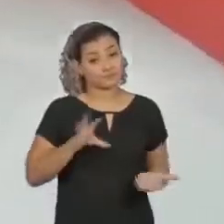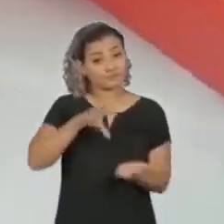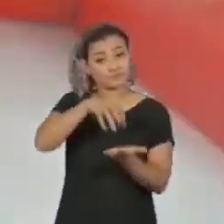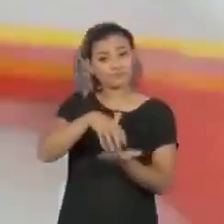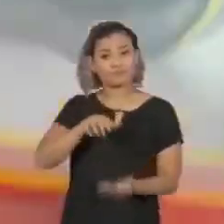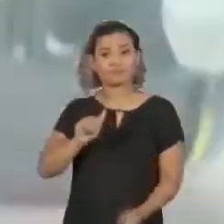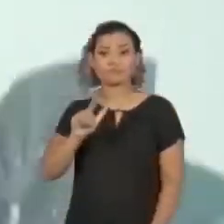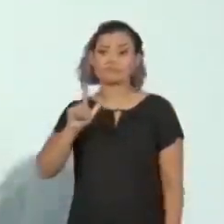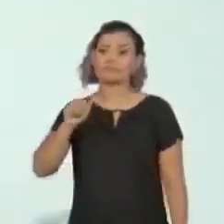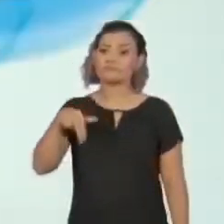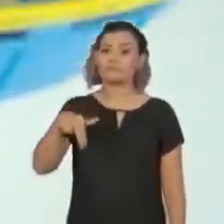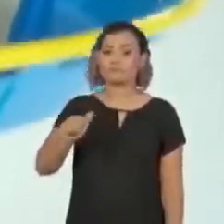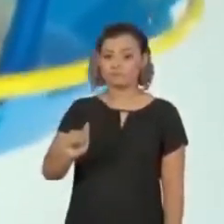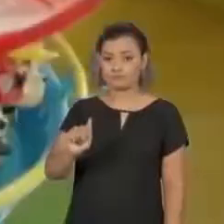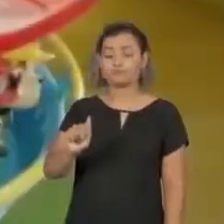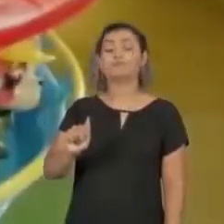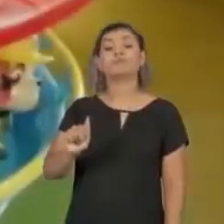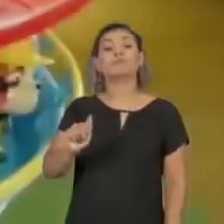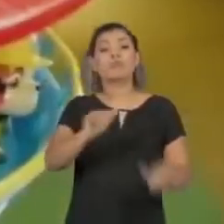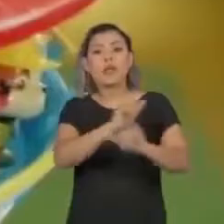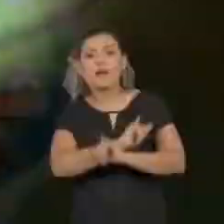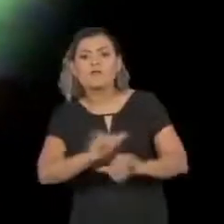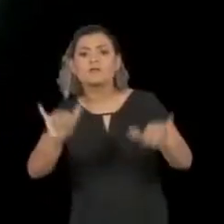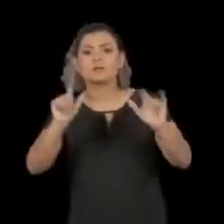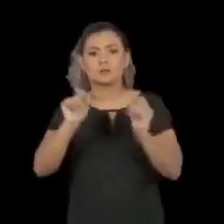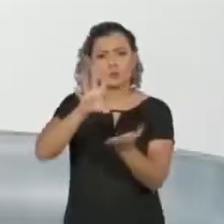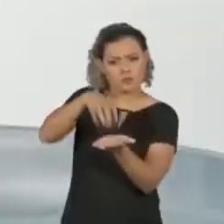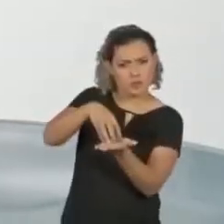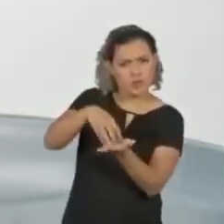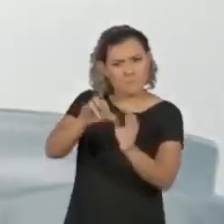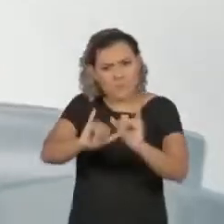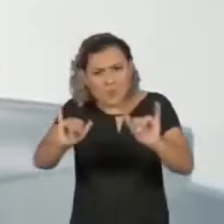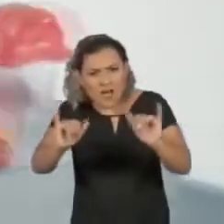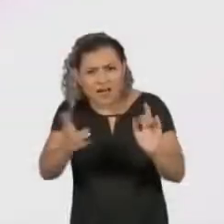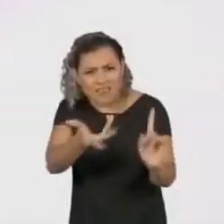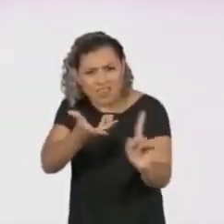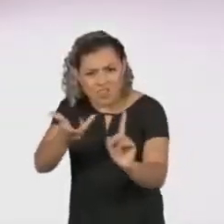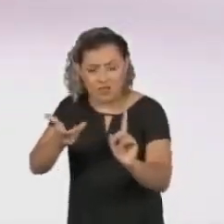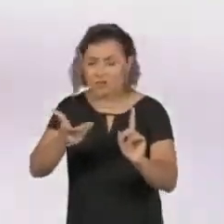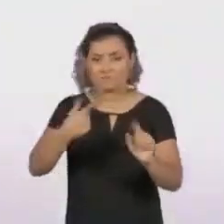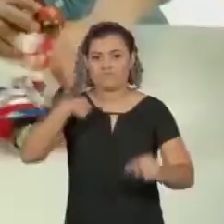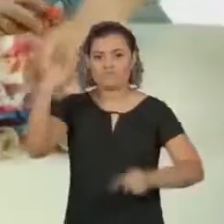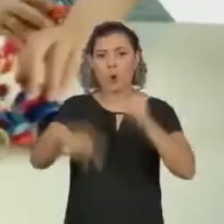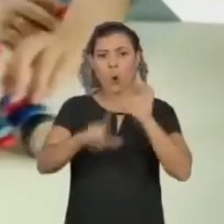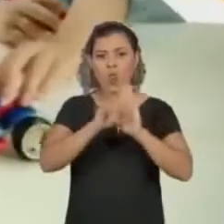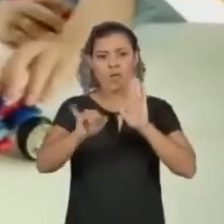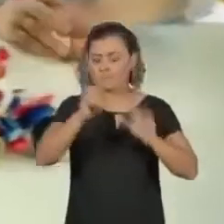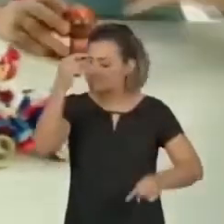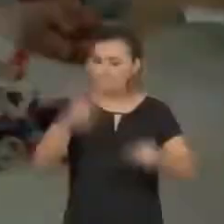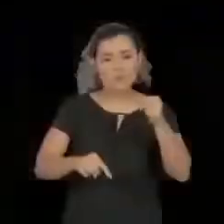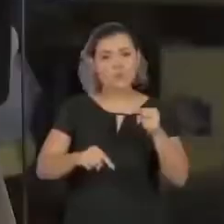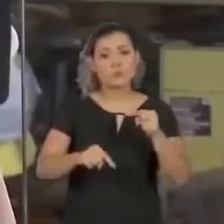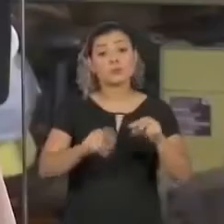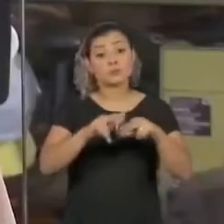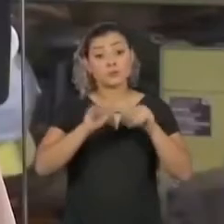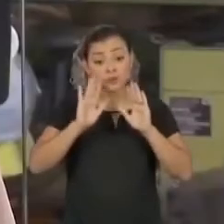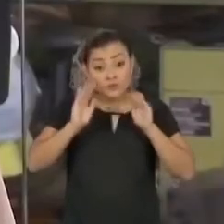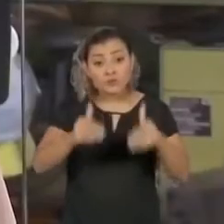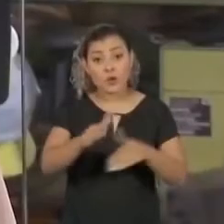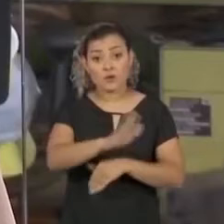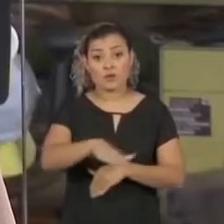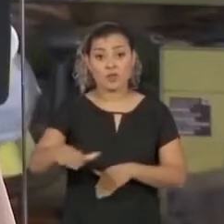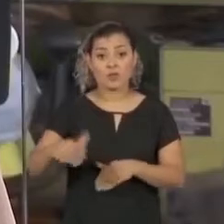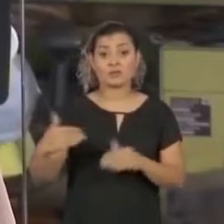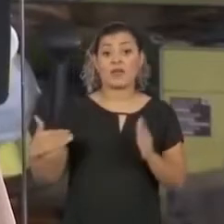instituto alana por exemplo defende que qualquer propaganda desse tipo aí legal publicidade quando voltado ao público infantil